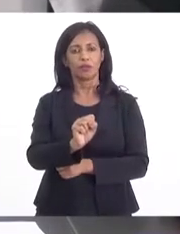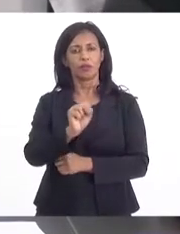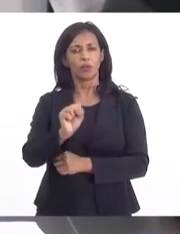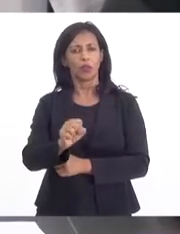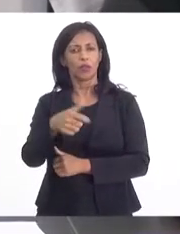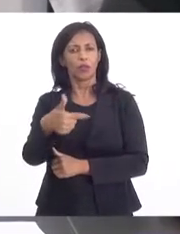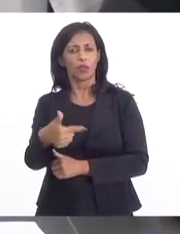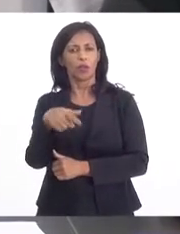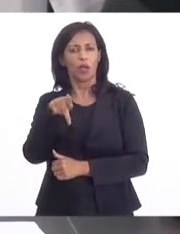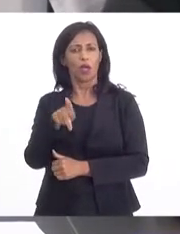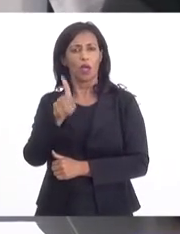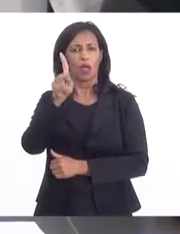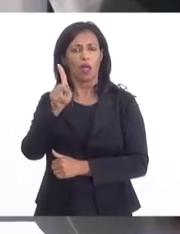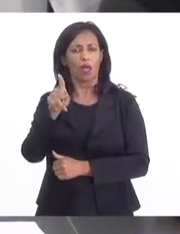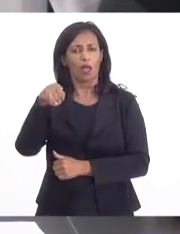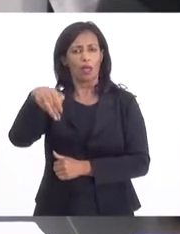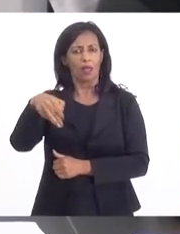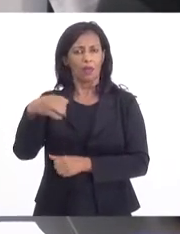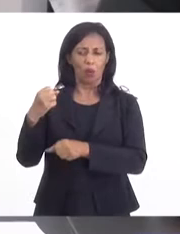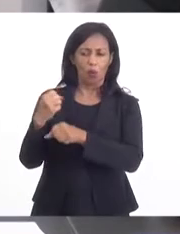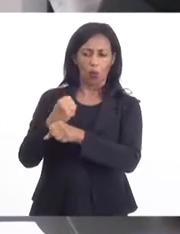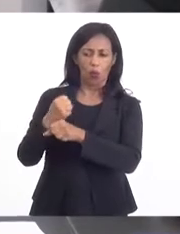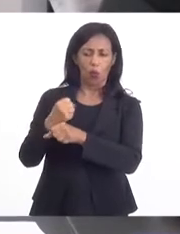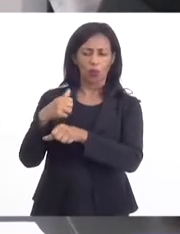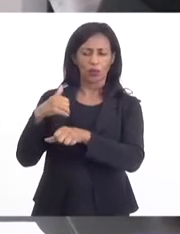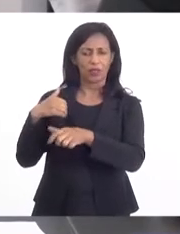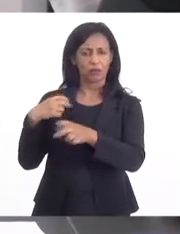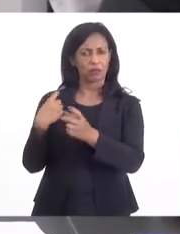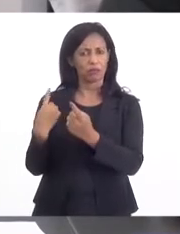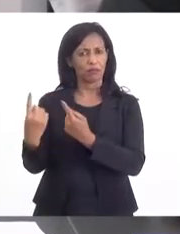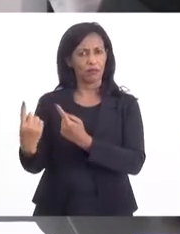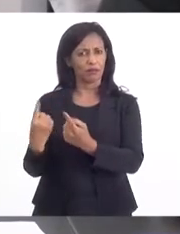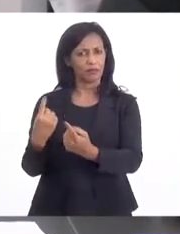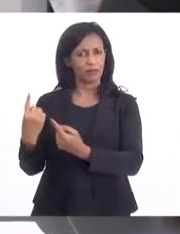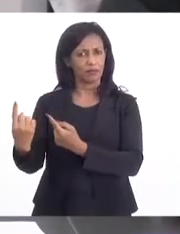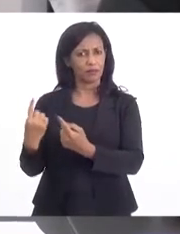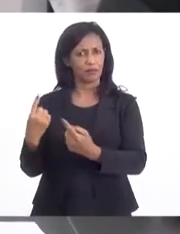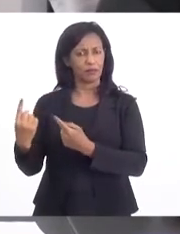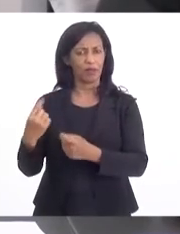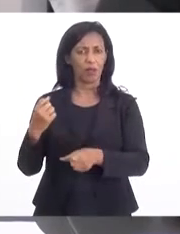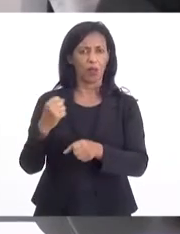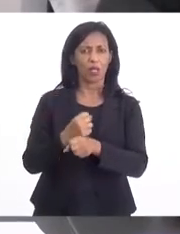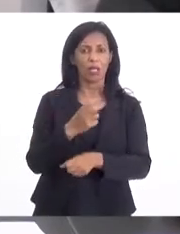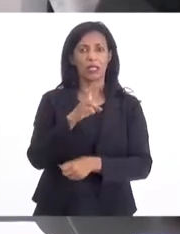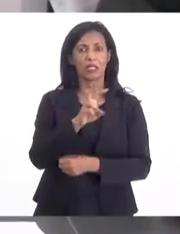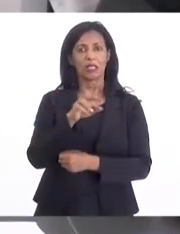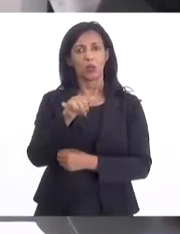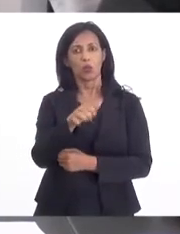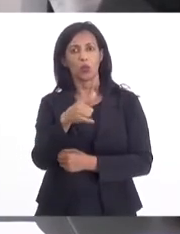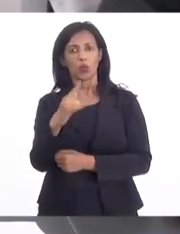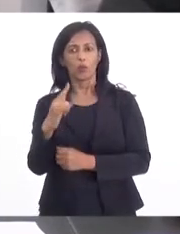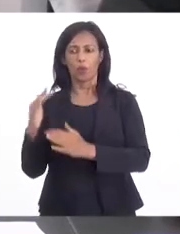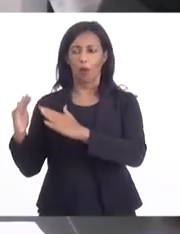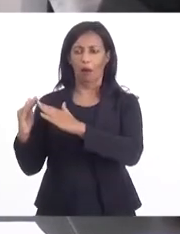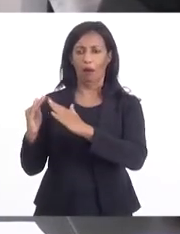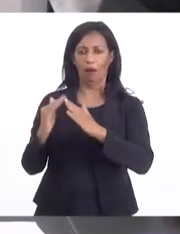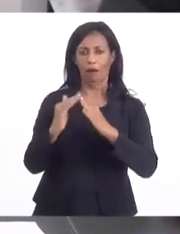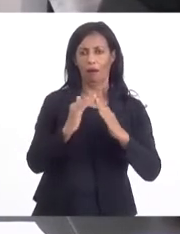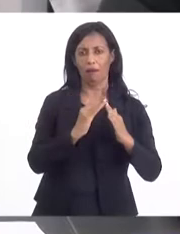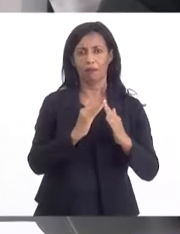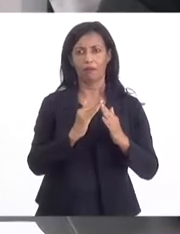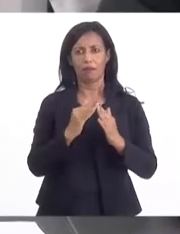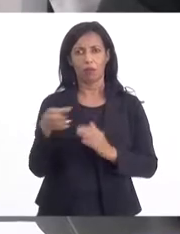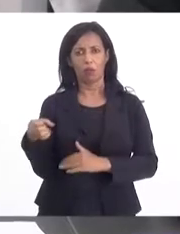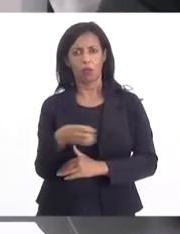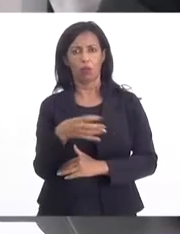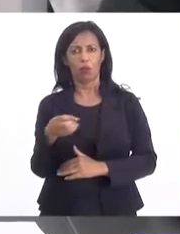quilômetros de vias pelo Estado. A construção de pelo menos 5 mil unidades habitacionais.